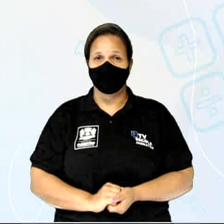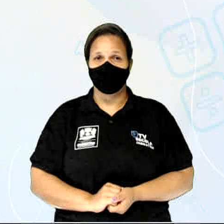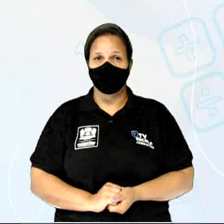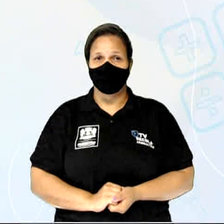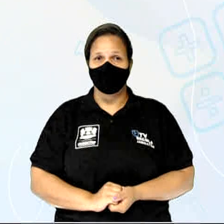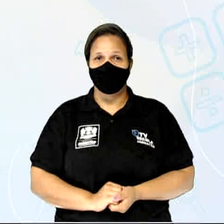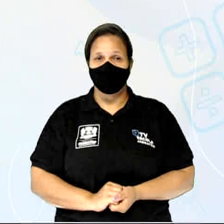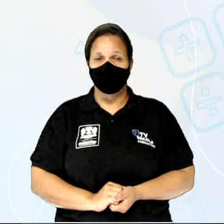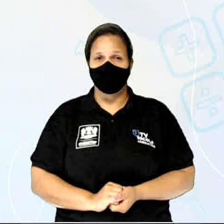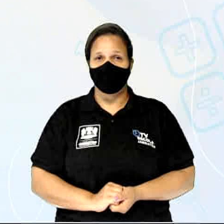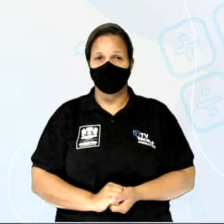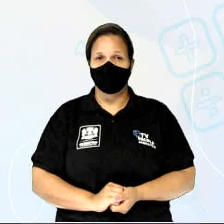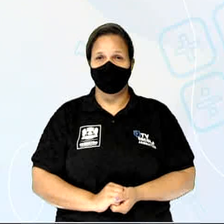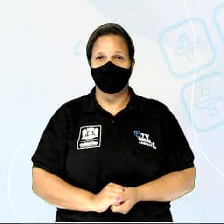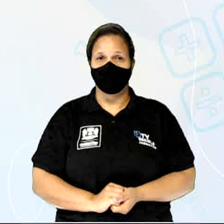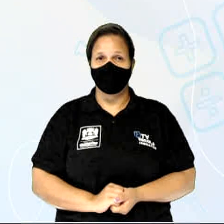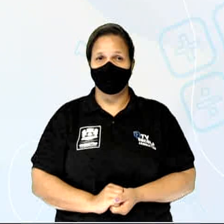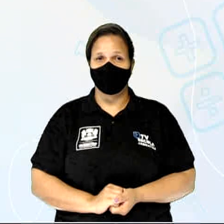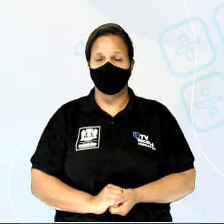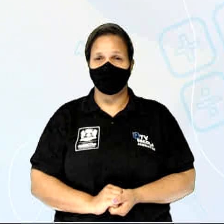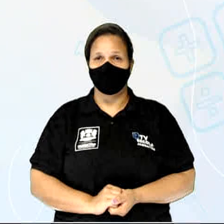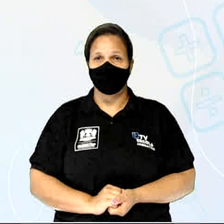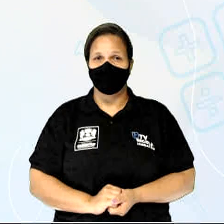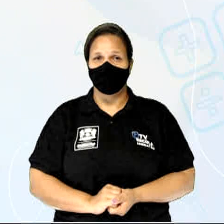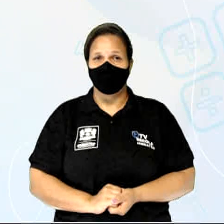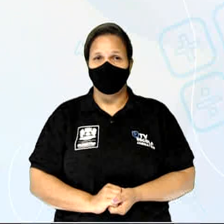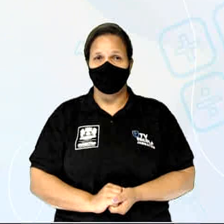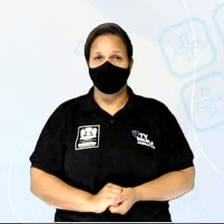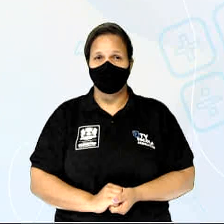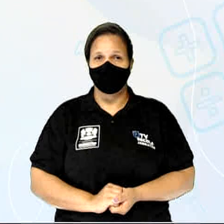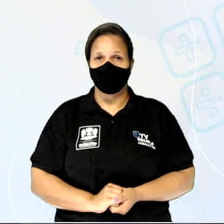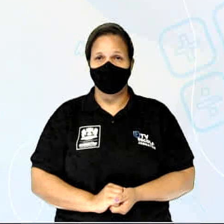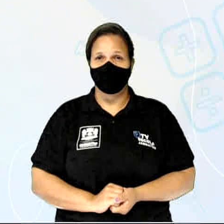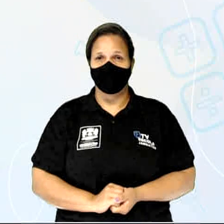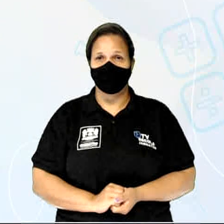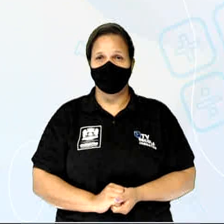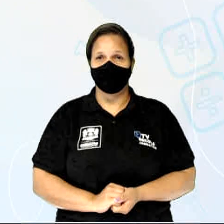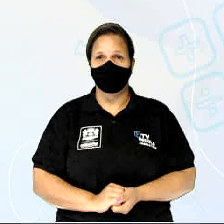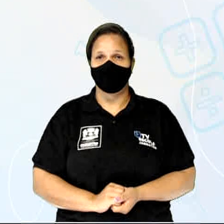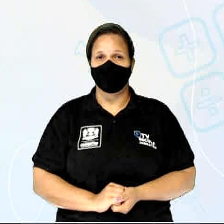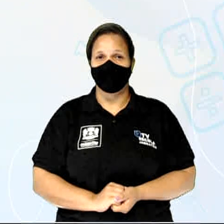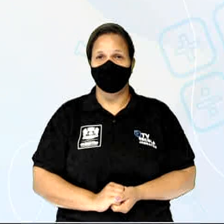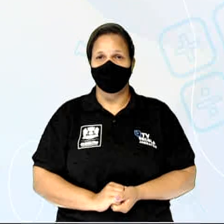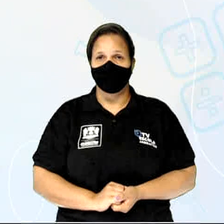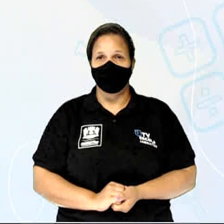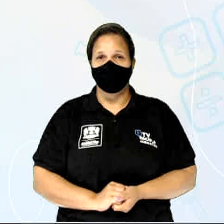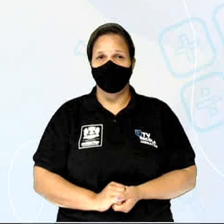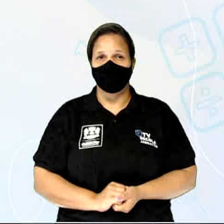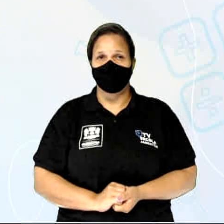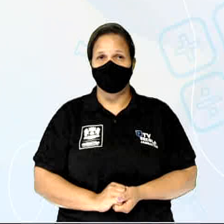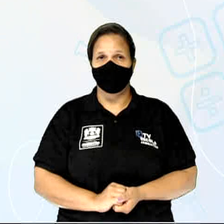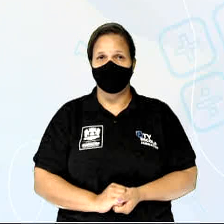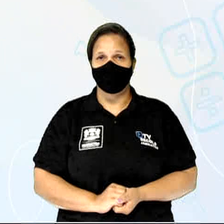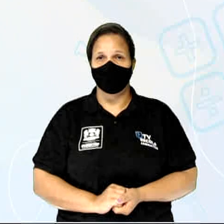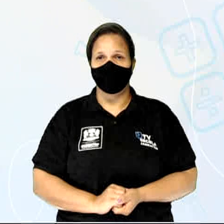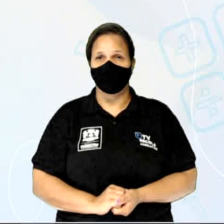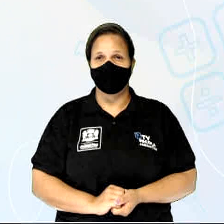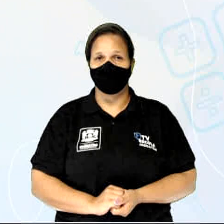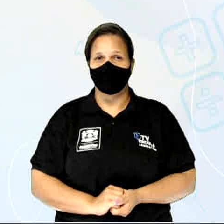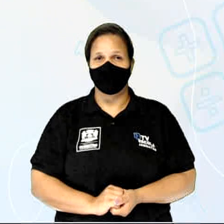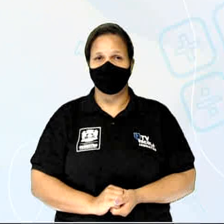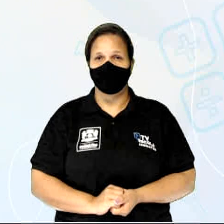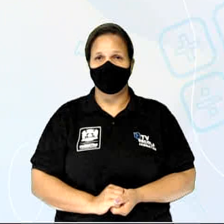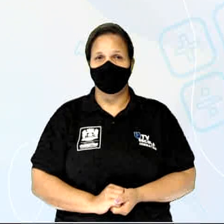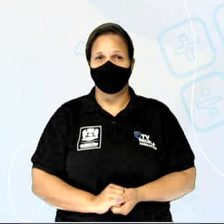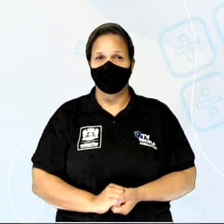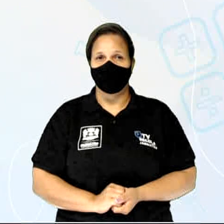no caso de I need help with the cake é o simple present, I will WhatsApp